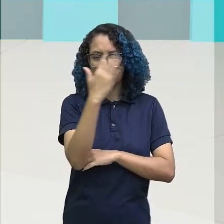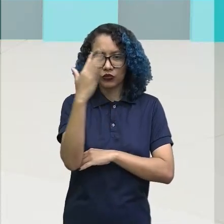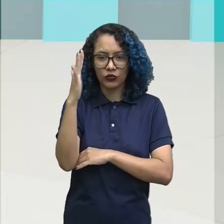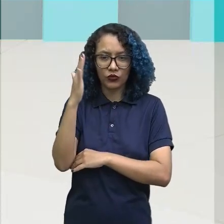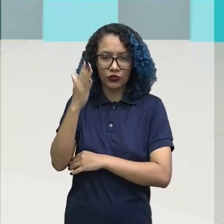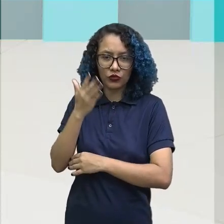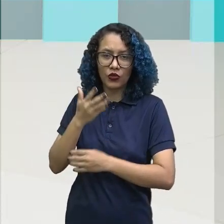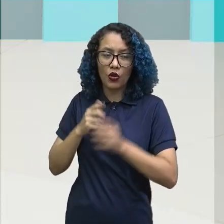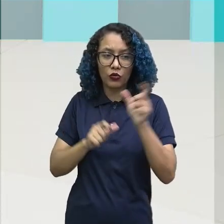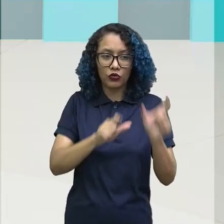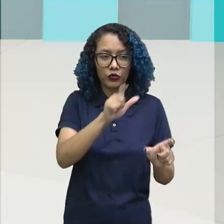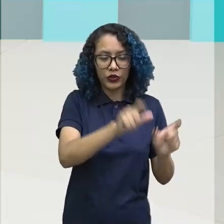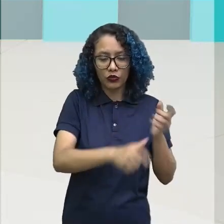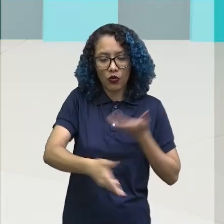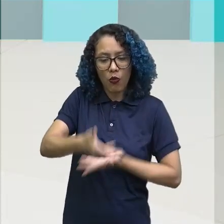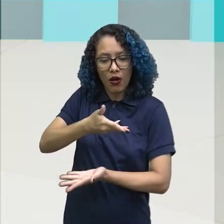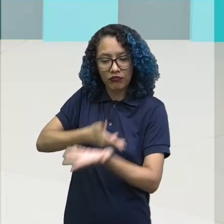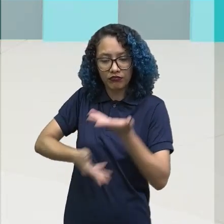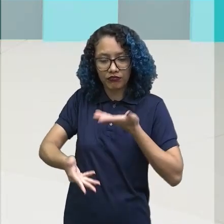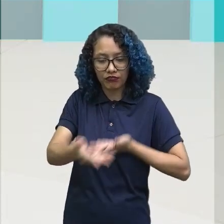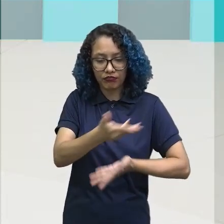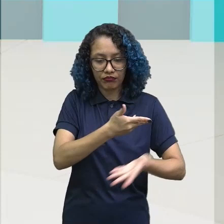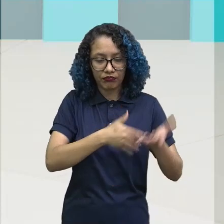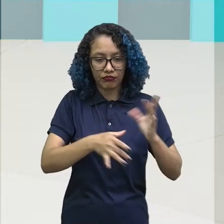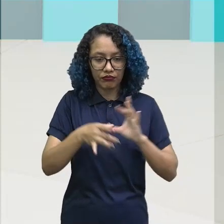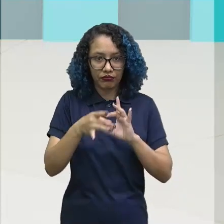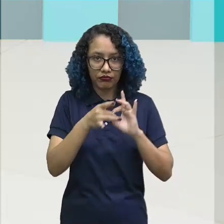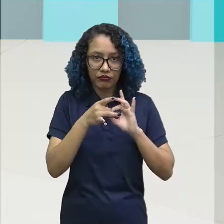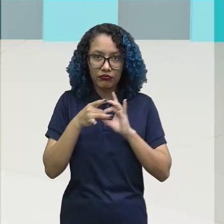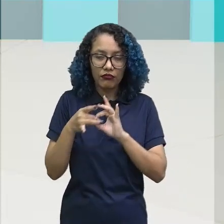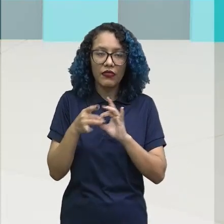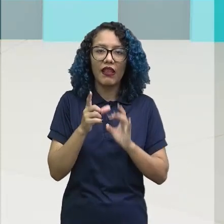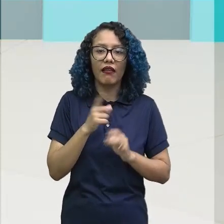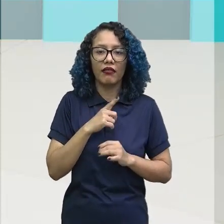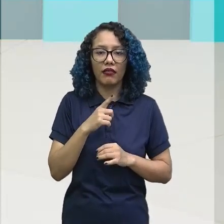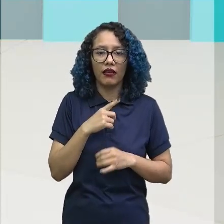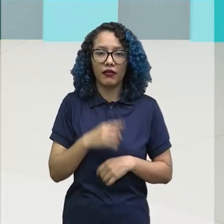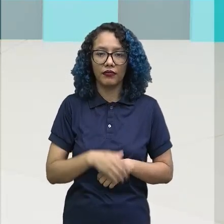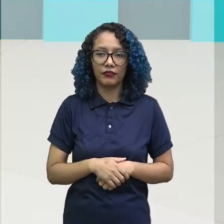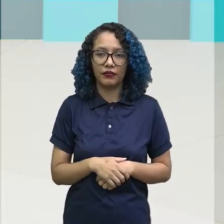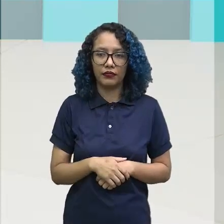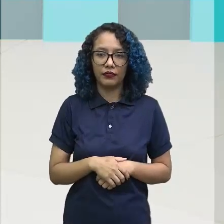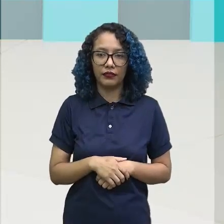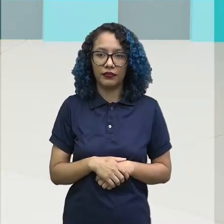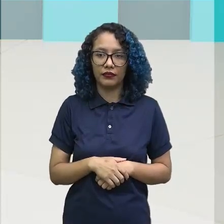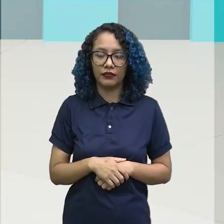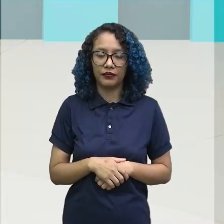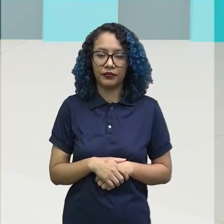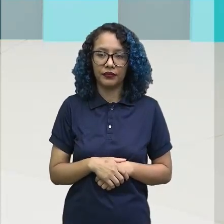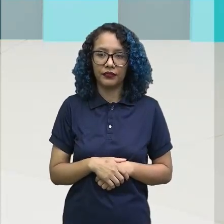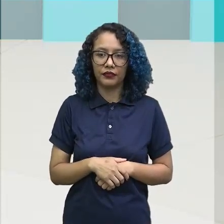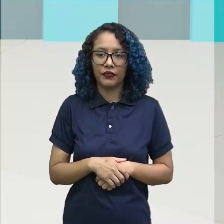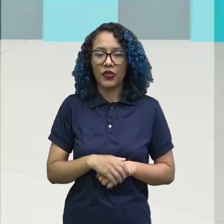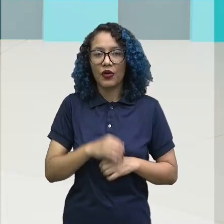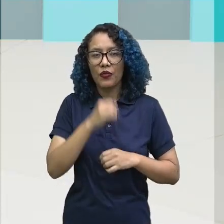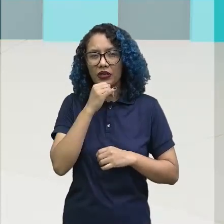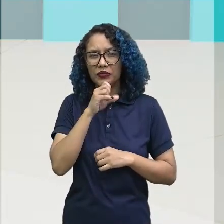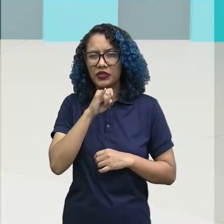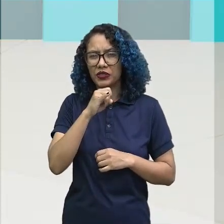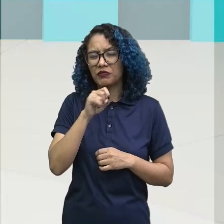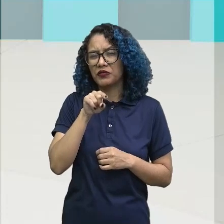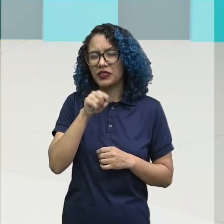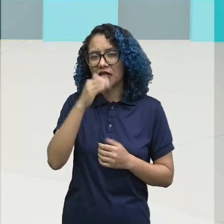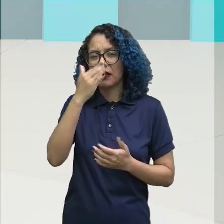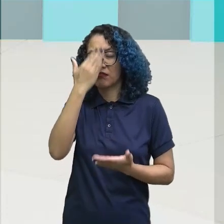e aos outros. Então, existe uma lei que funciona mesmo que você não acredite, que